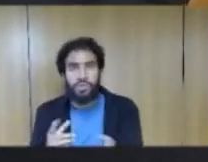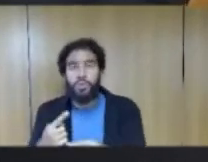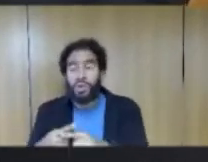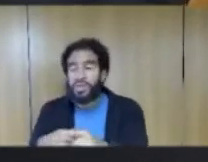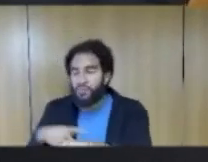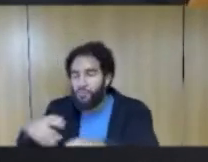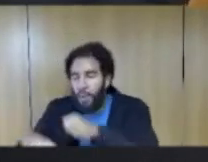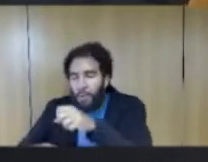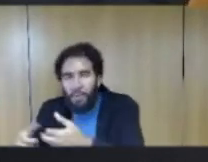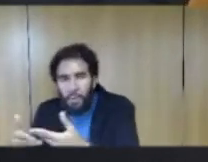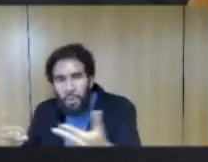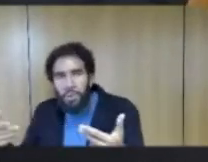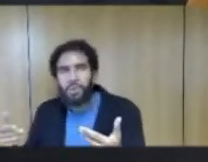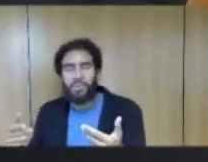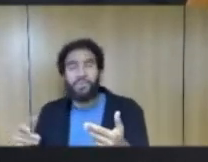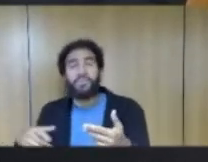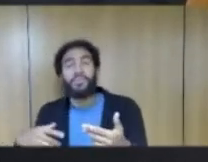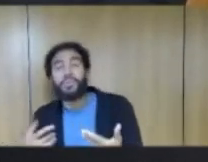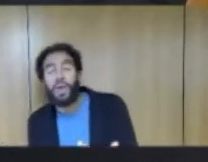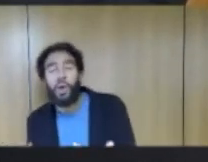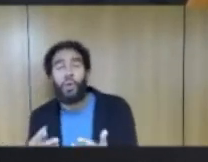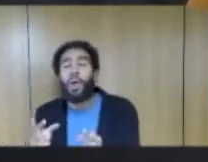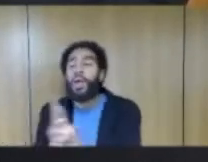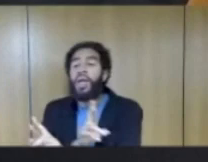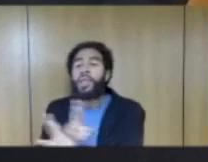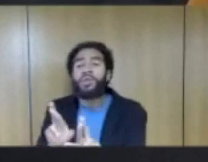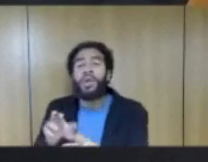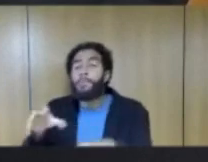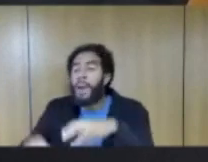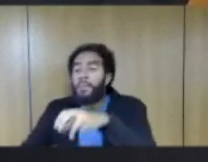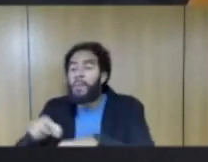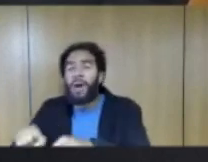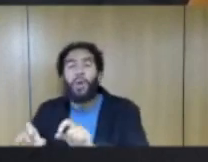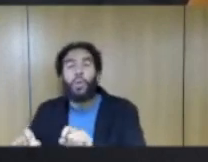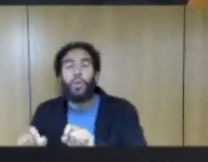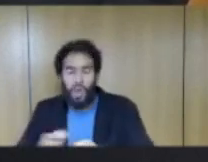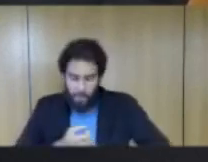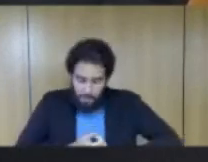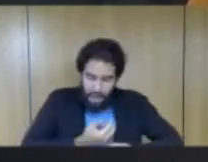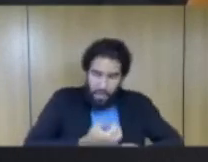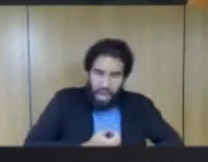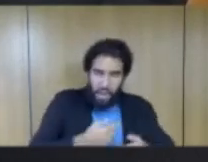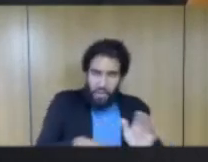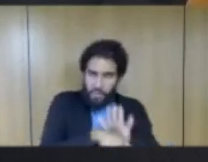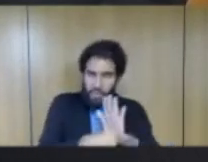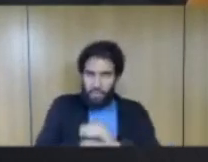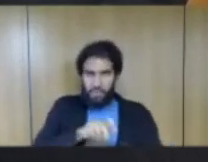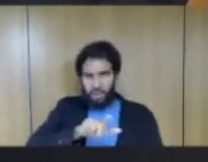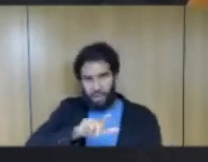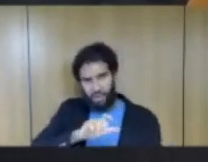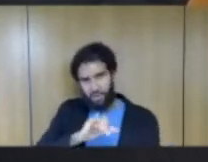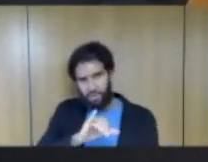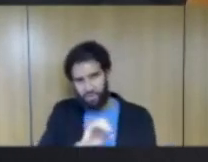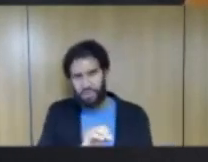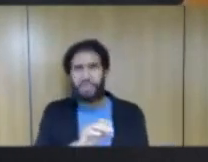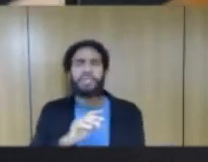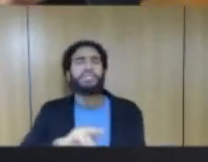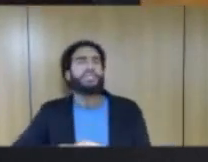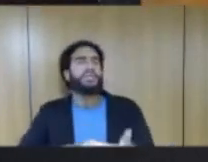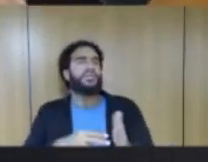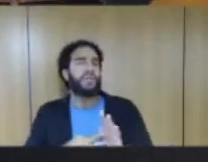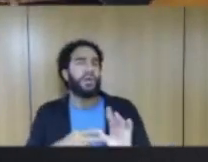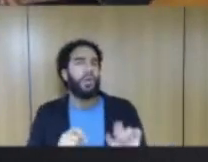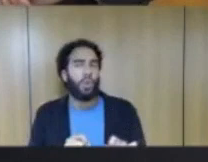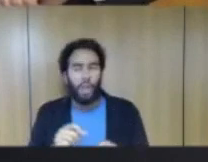os alvos da busca e apreensão estão relacionados a delação premiada do Elson Ou seja a busca apreensão